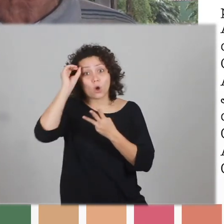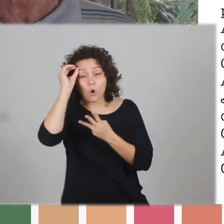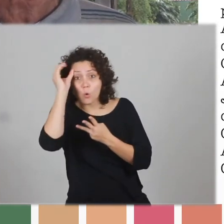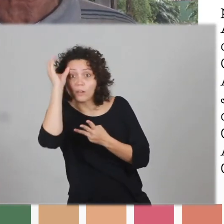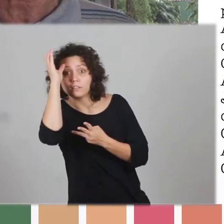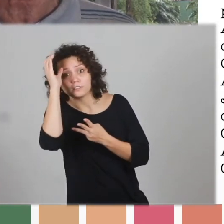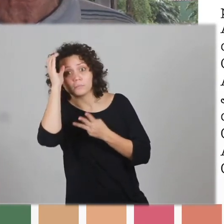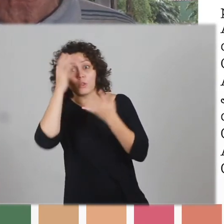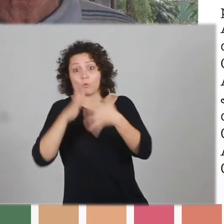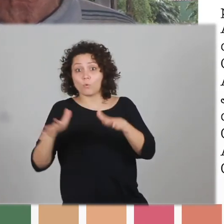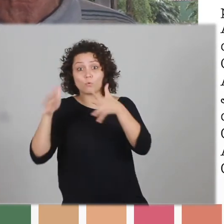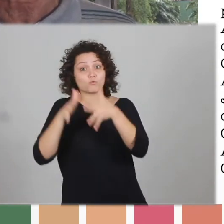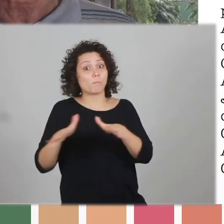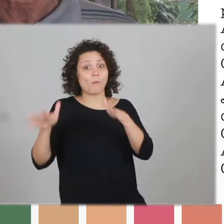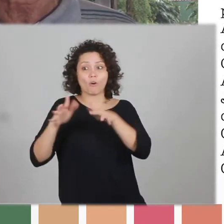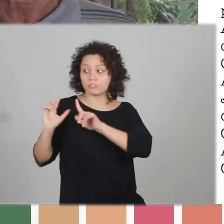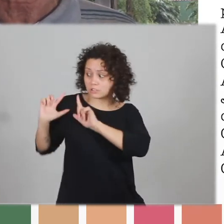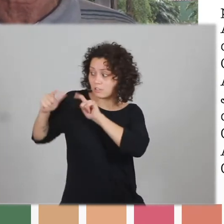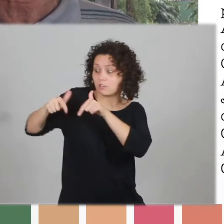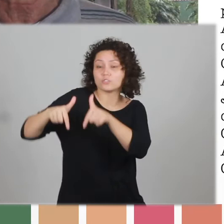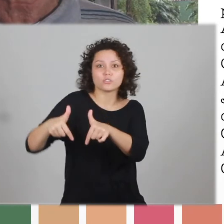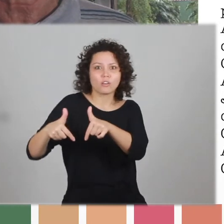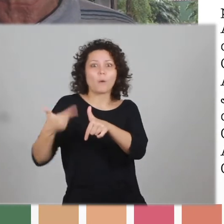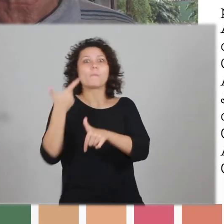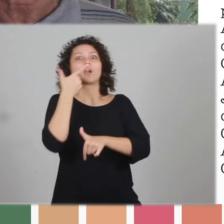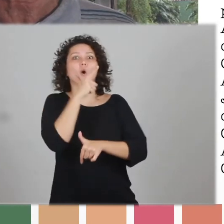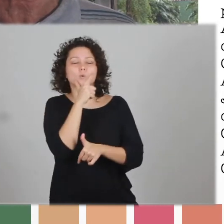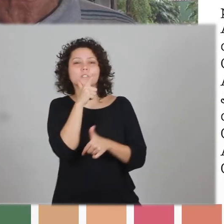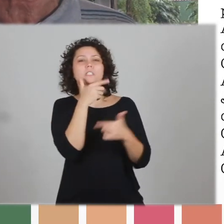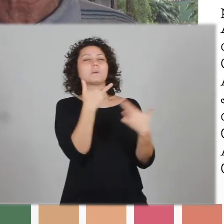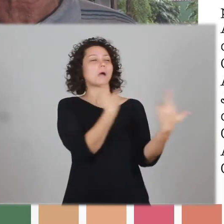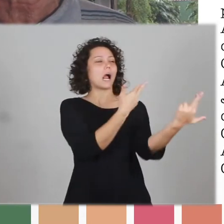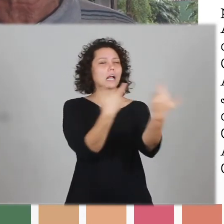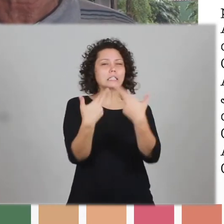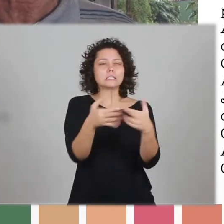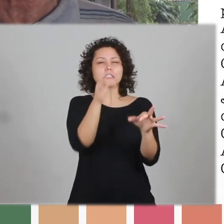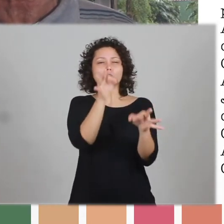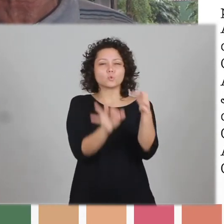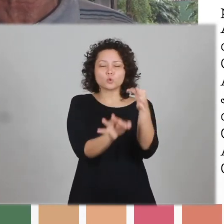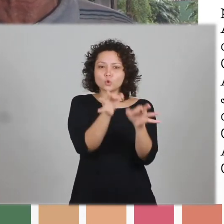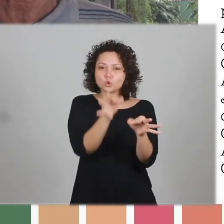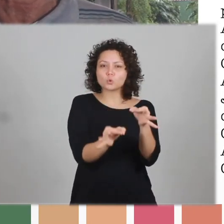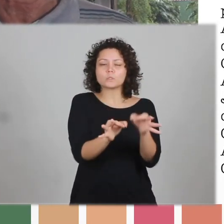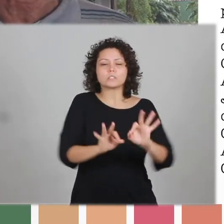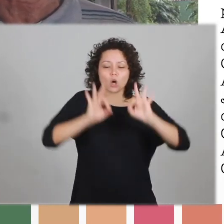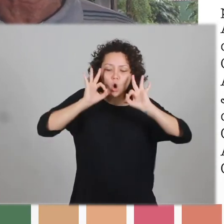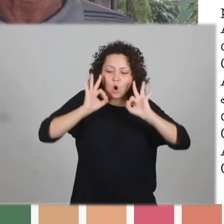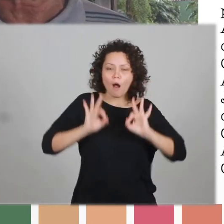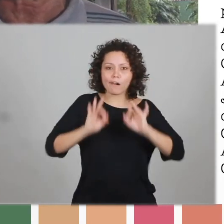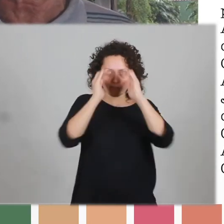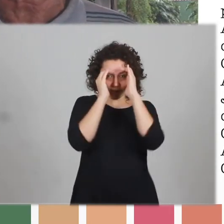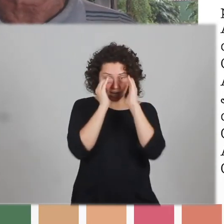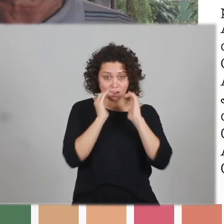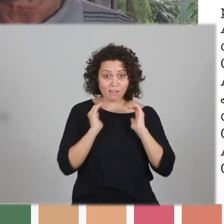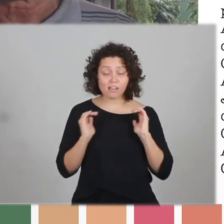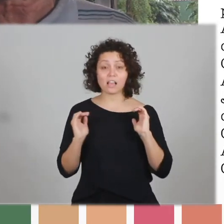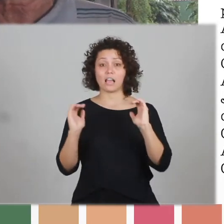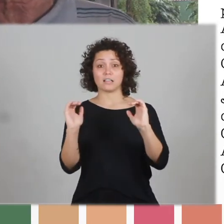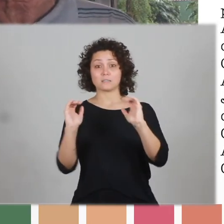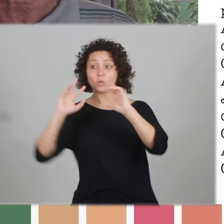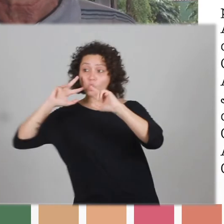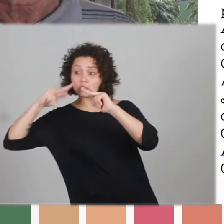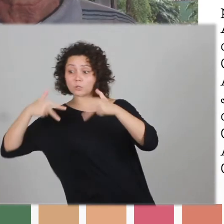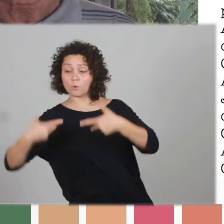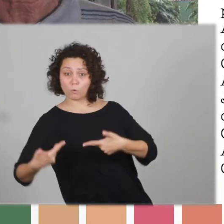a ter uma relação mais justa, digna e respeitosa com os outros seres humanos e